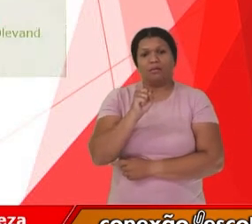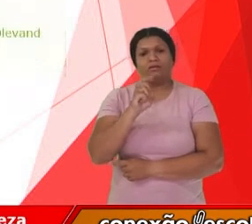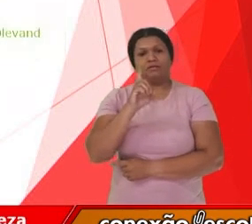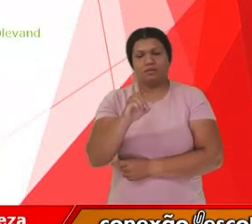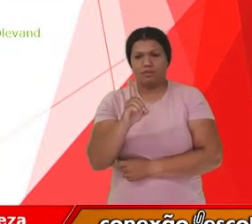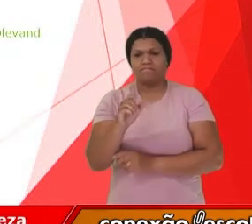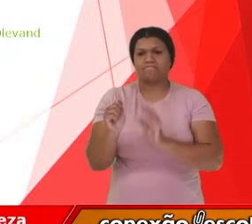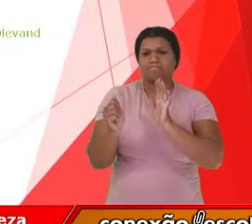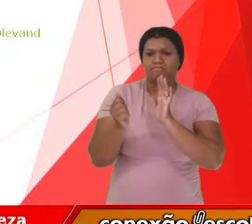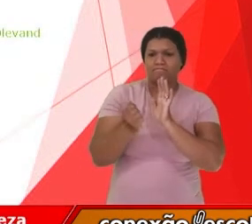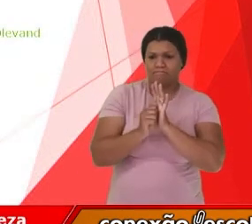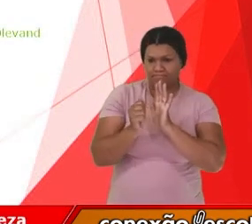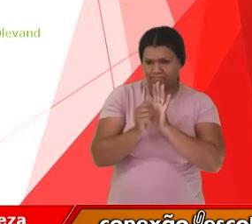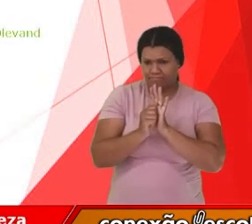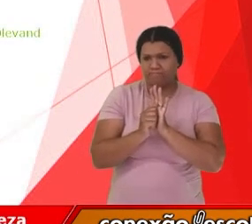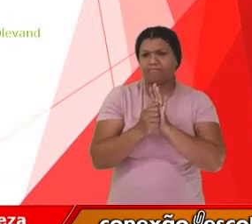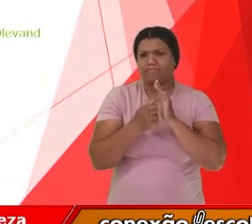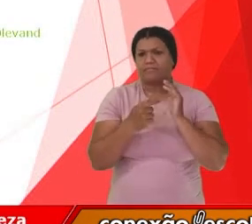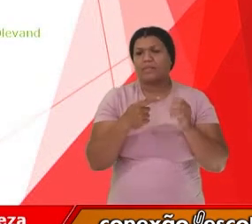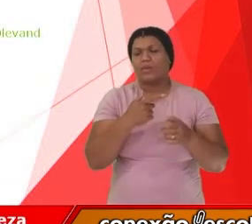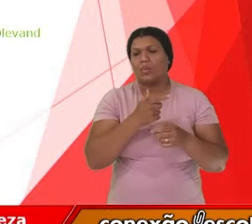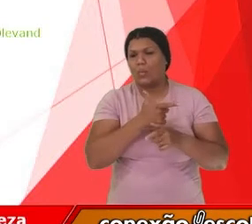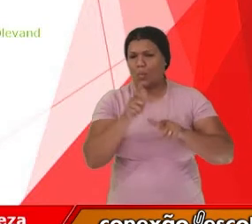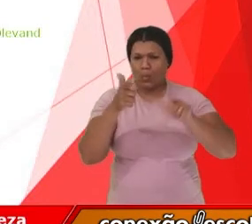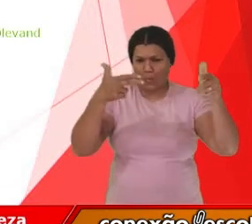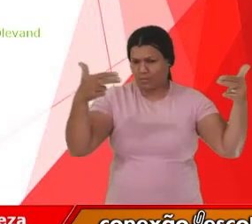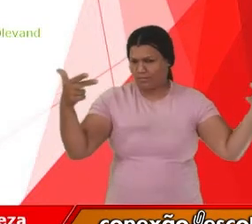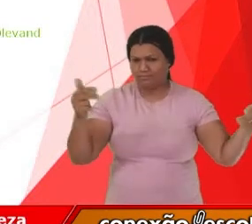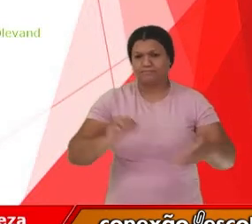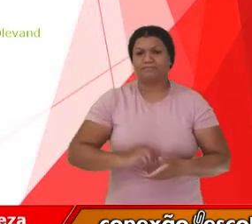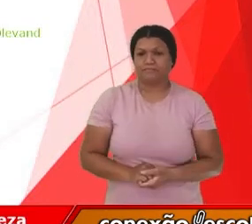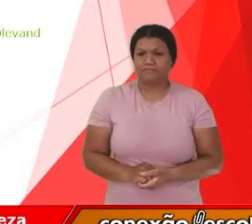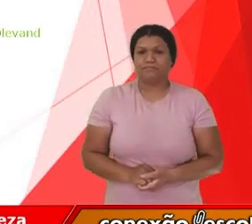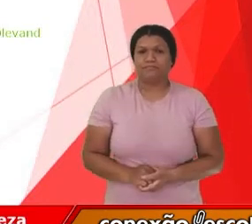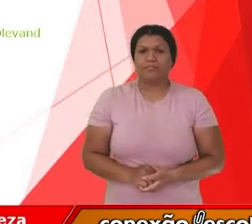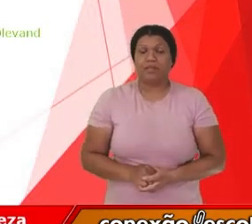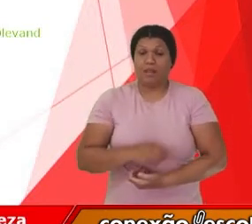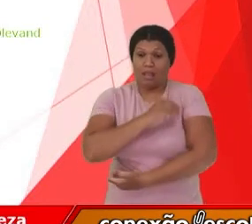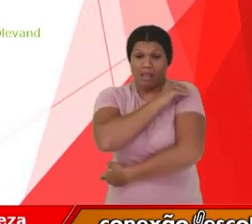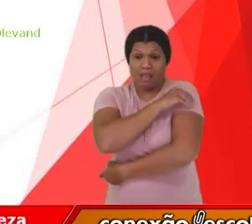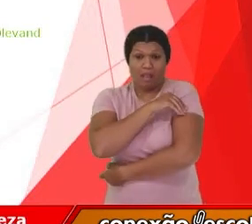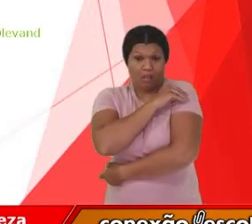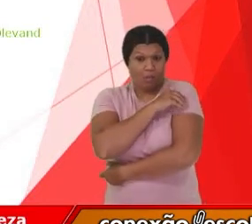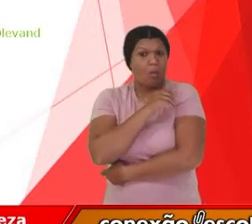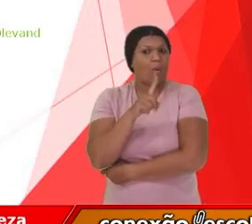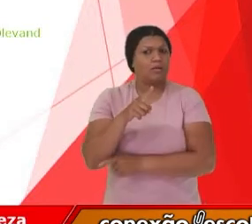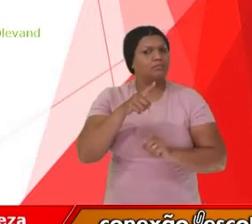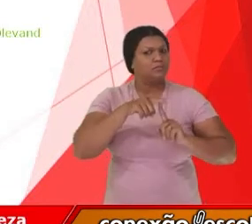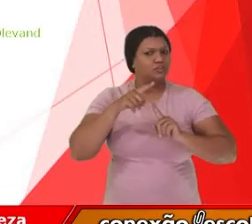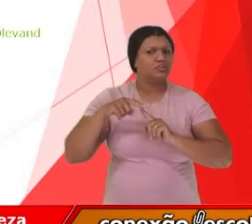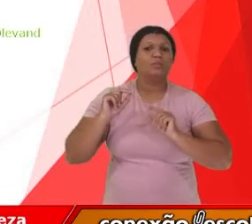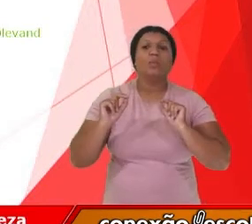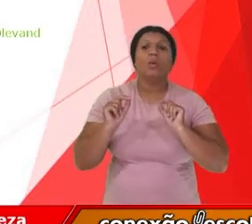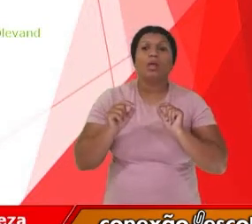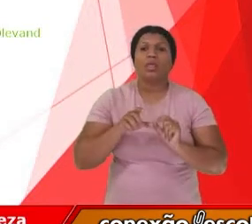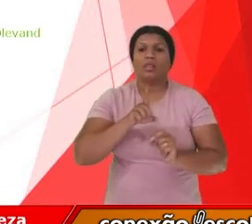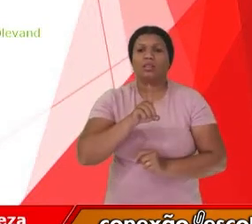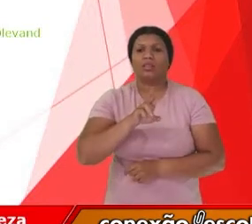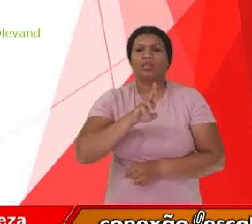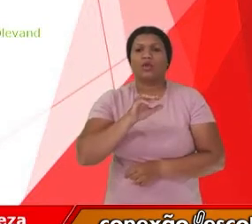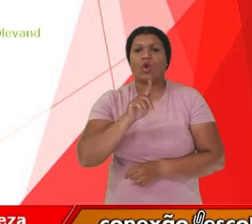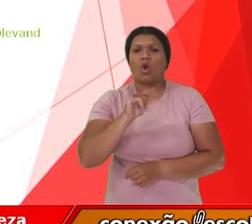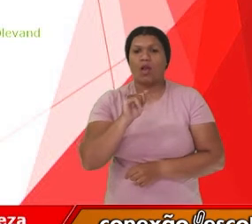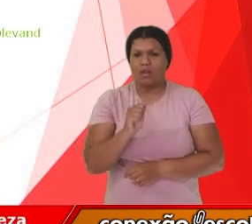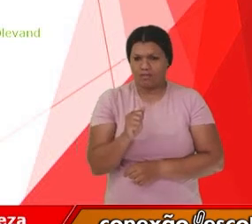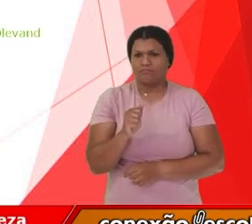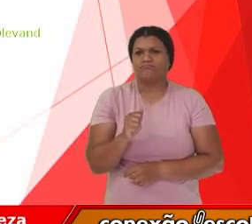outros. O álcool é um tipo de droga lícita. Entretanto, o seu